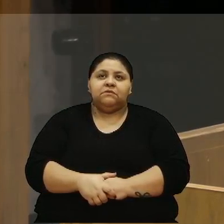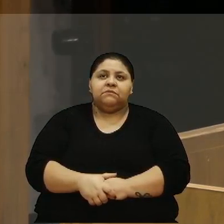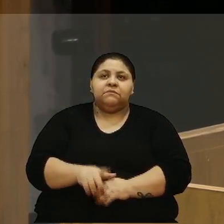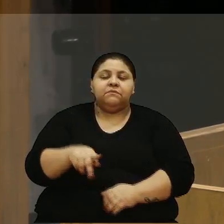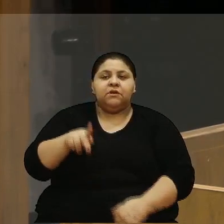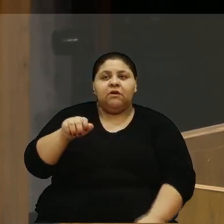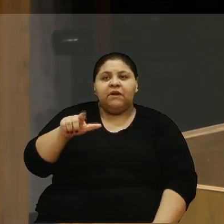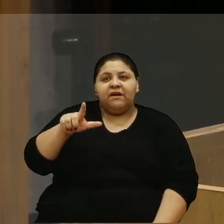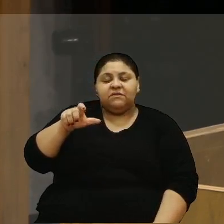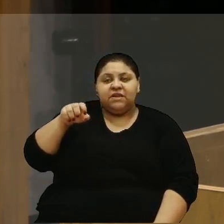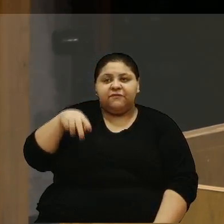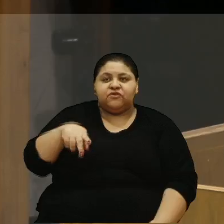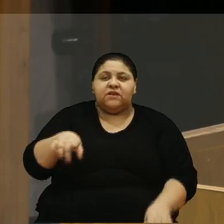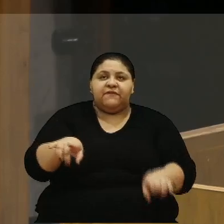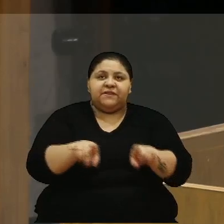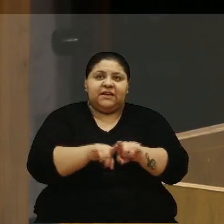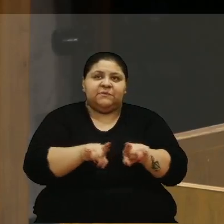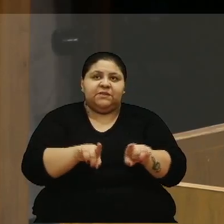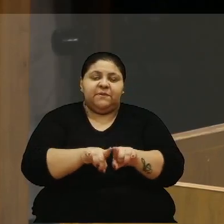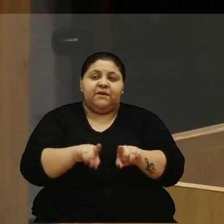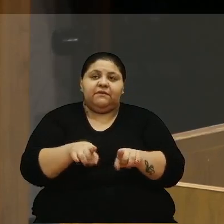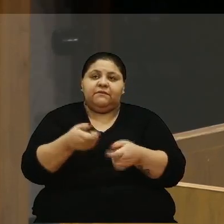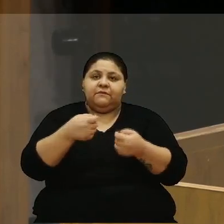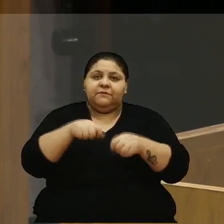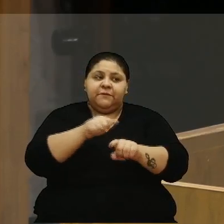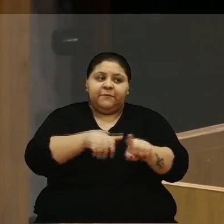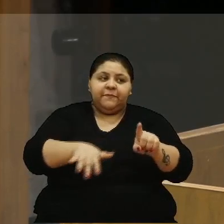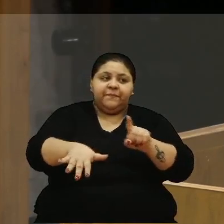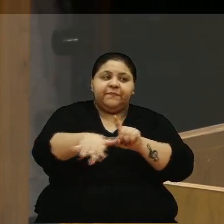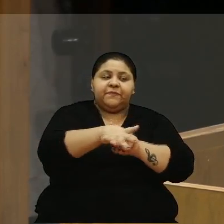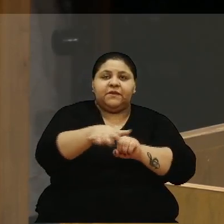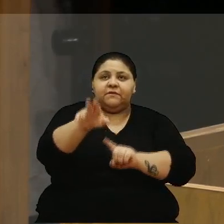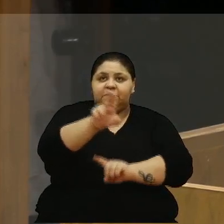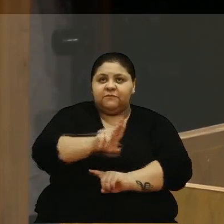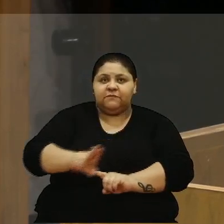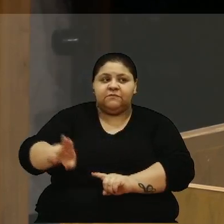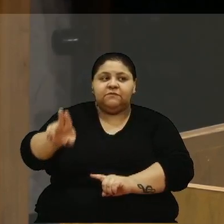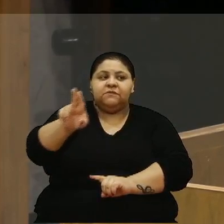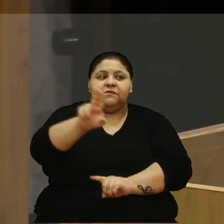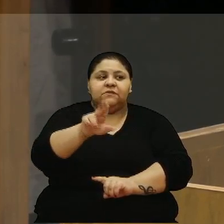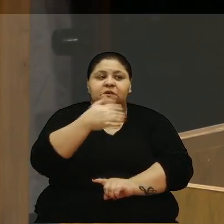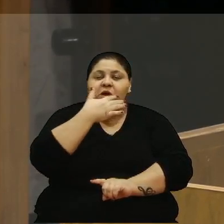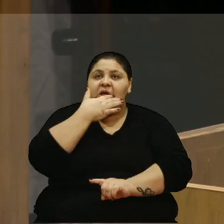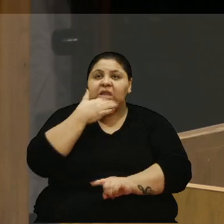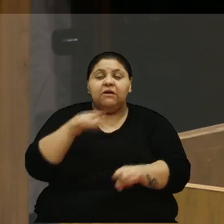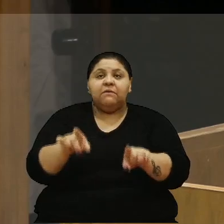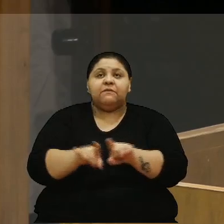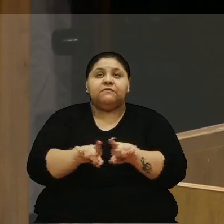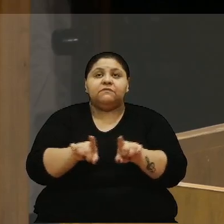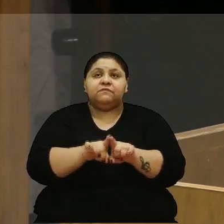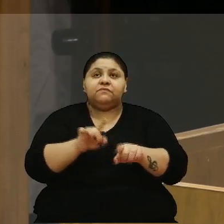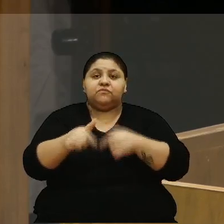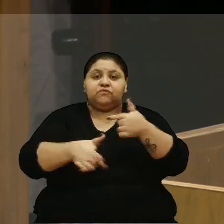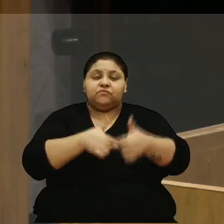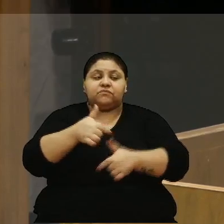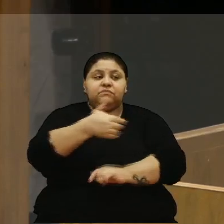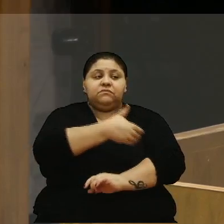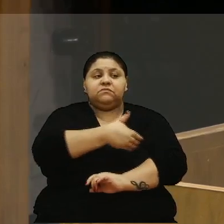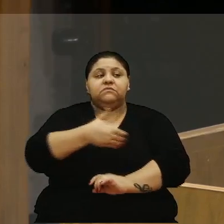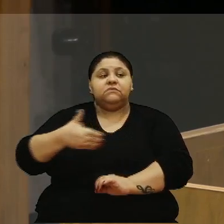Aquele que deveria ser exemplo à sociedade, utiliza da integralidade do serviço